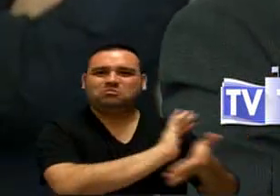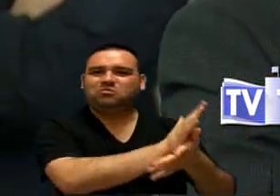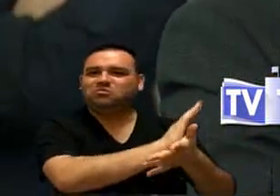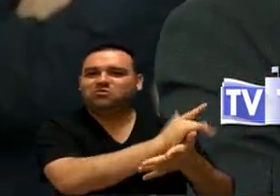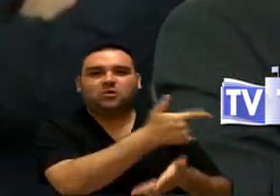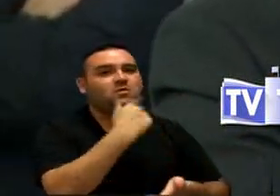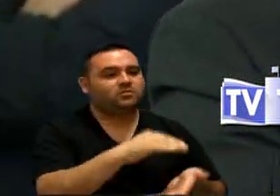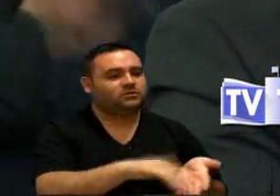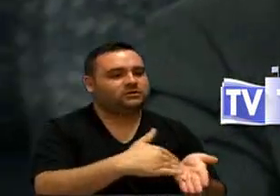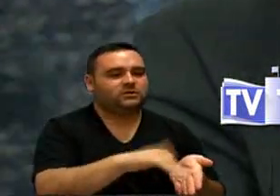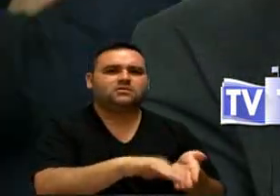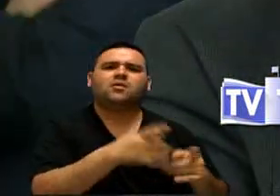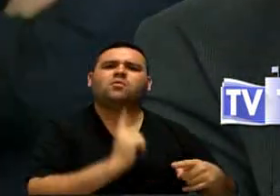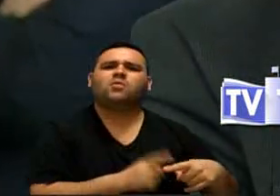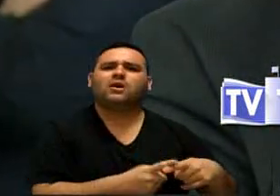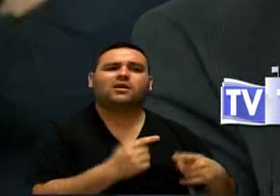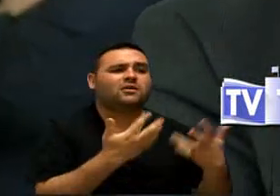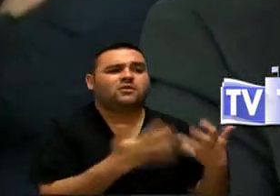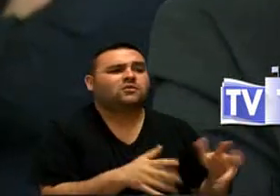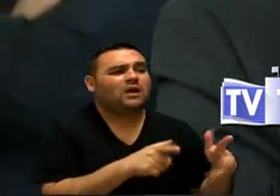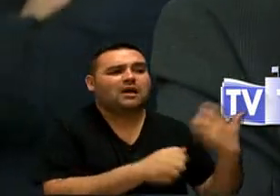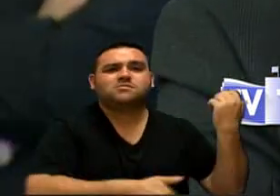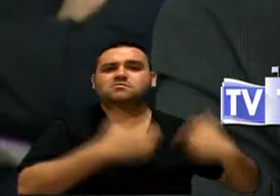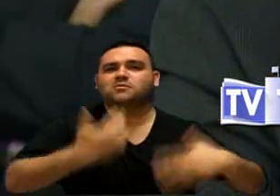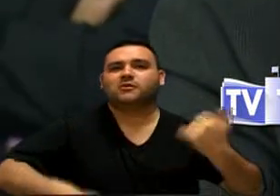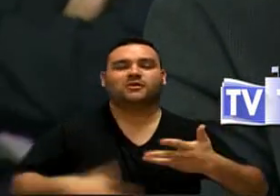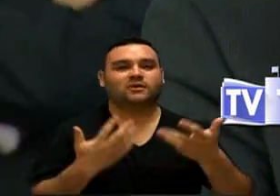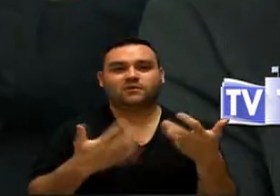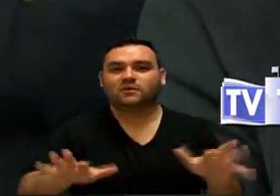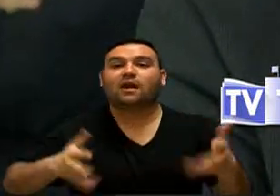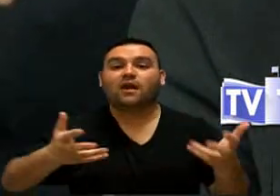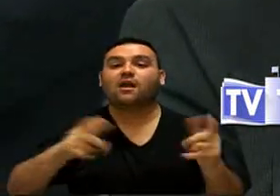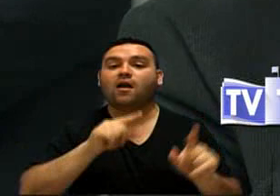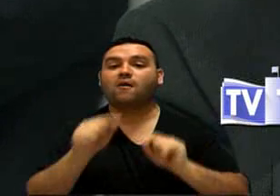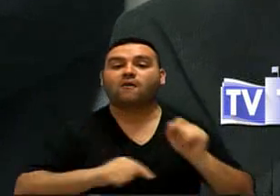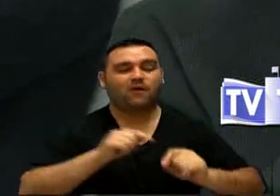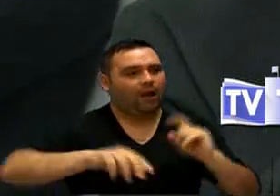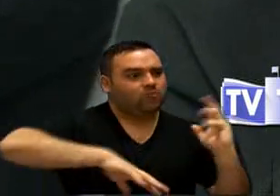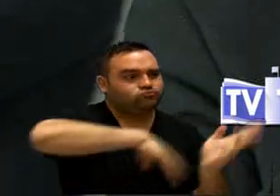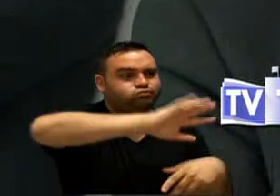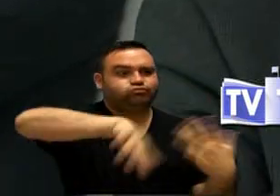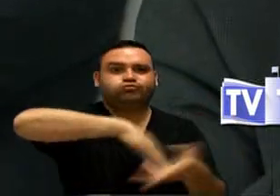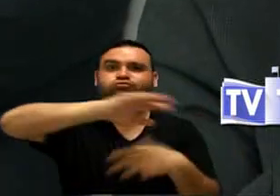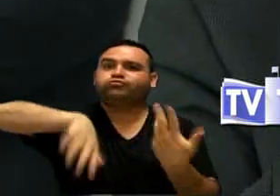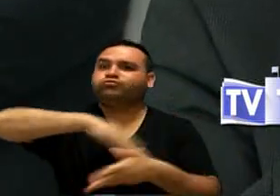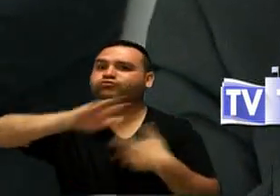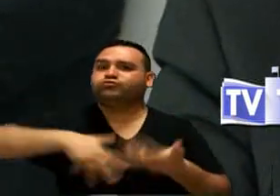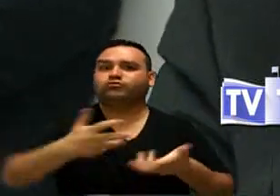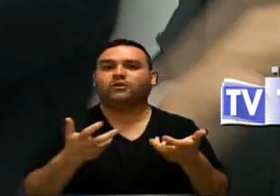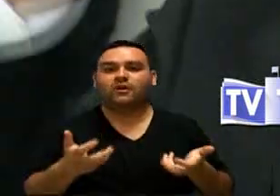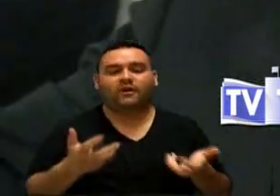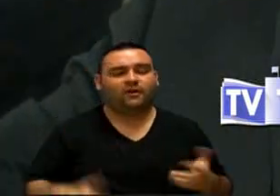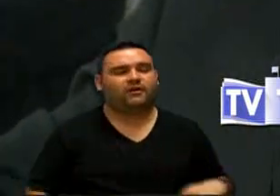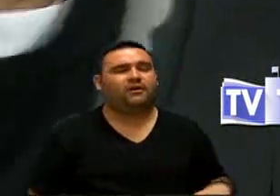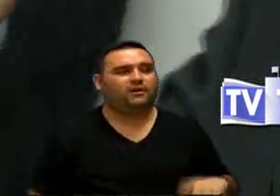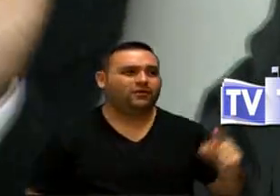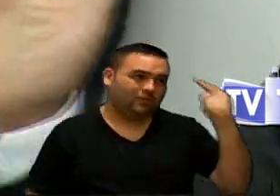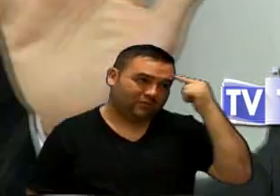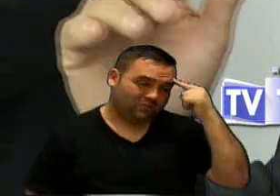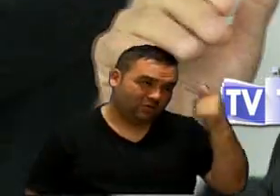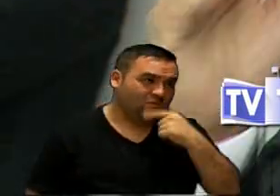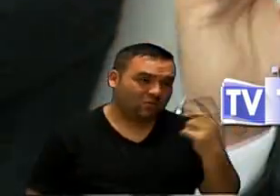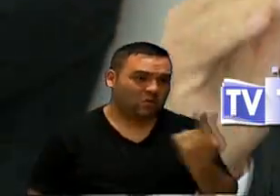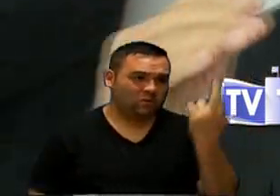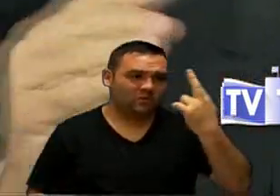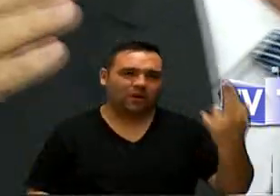secretário. Por quê? Porque eles não querem explicação. Eles querem o quê? Tumultuar o processo. Essa aqui é a questão. A intenção do Manga é